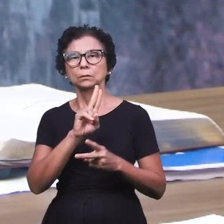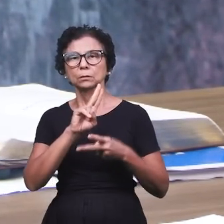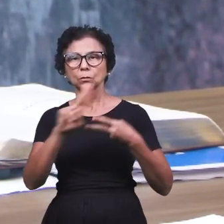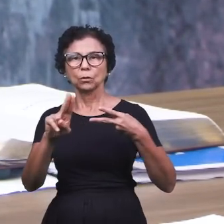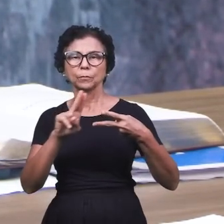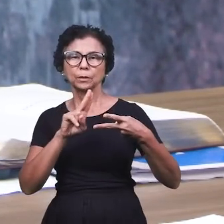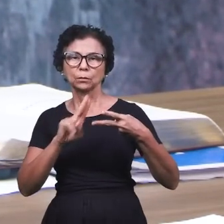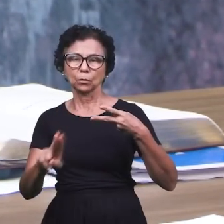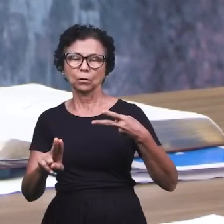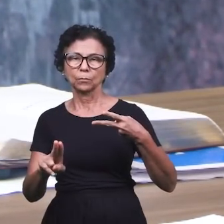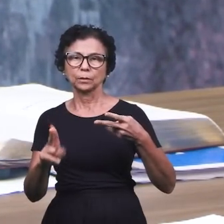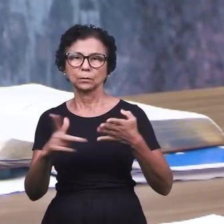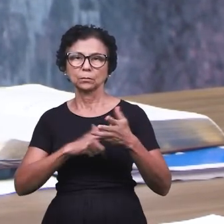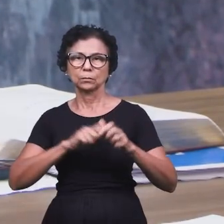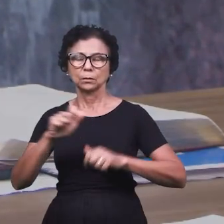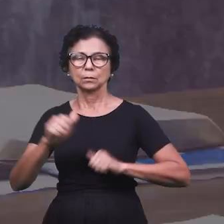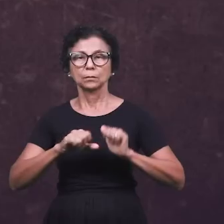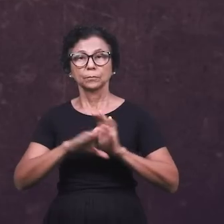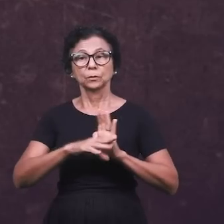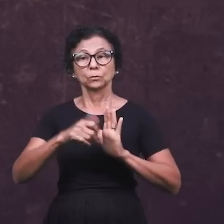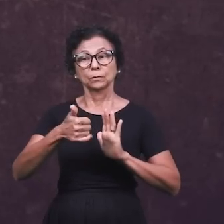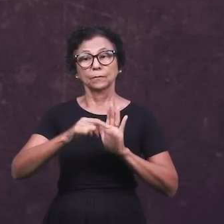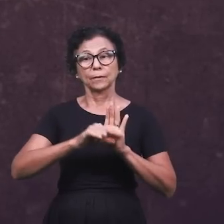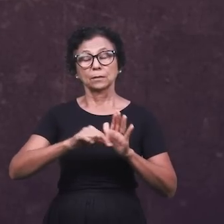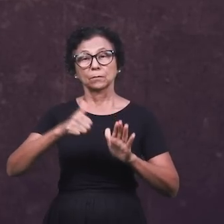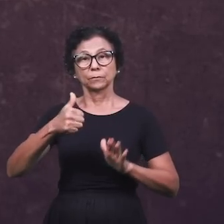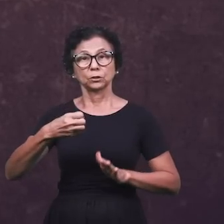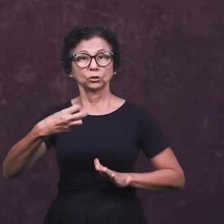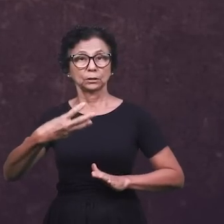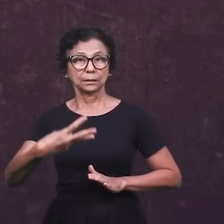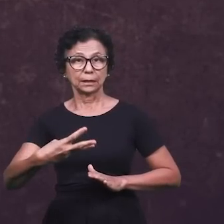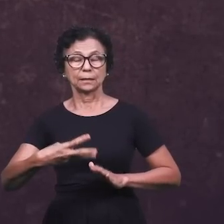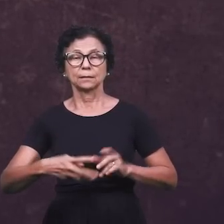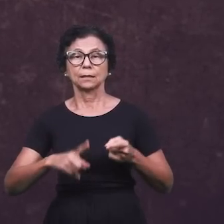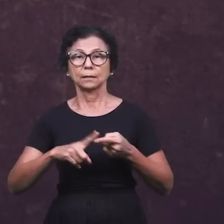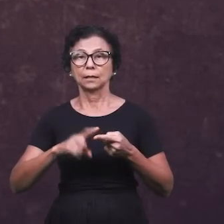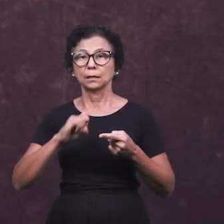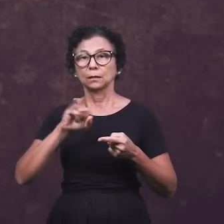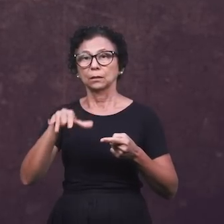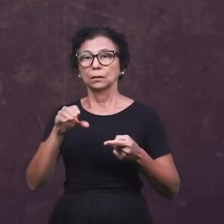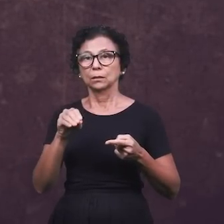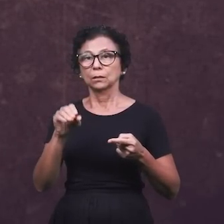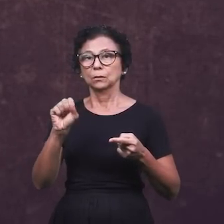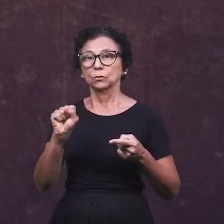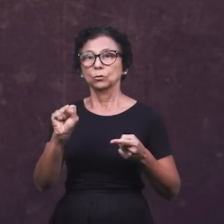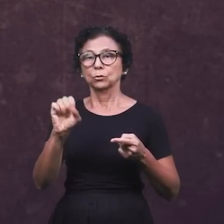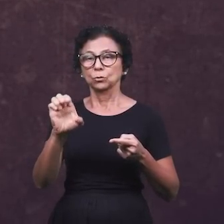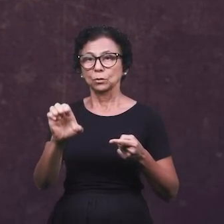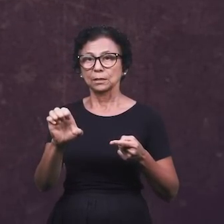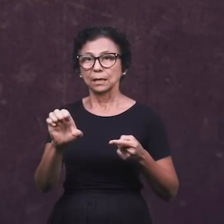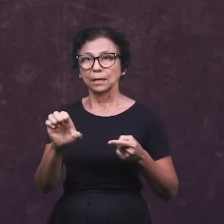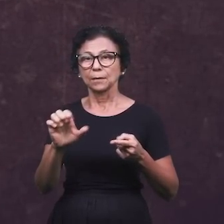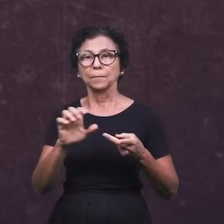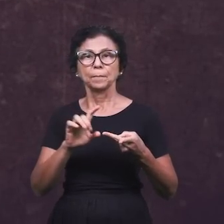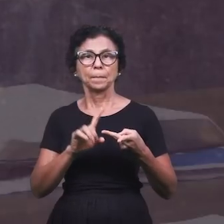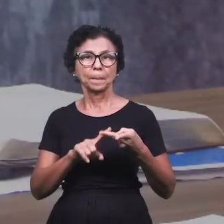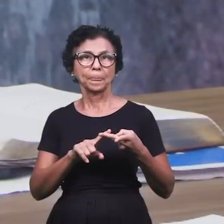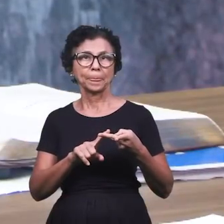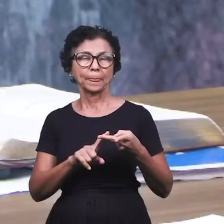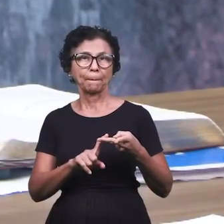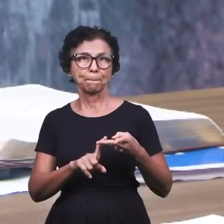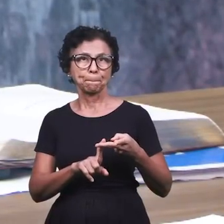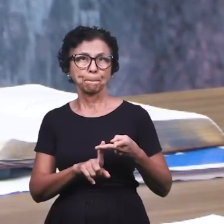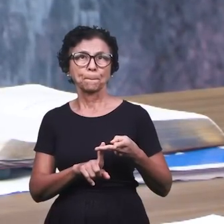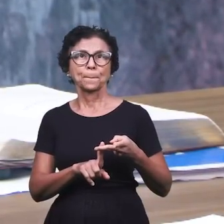1, no versículo 23, são colocados diante do Senhor José chamado Barsabás, que tinha por sobrenome o Justo. Ele devia